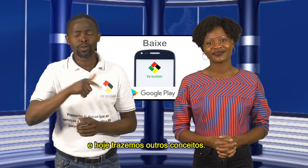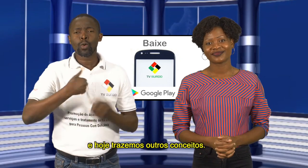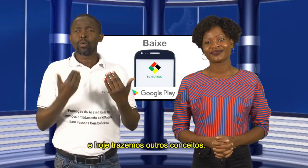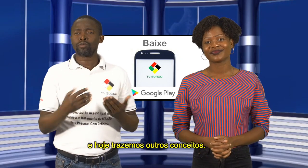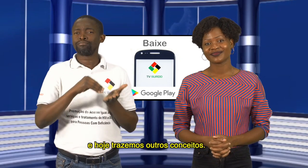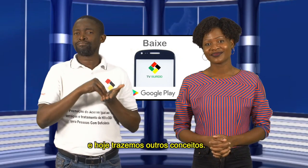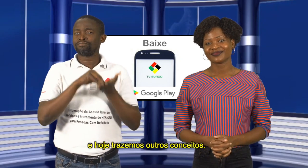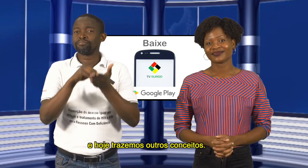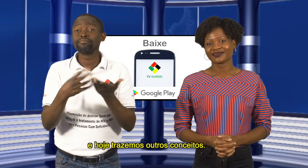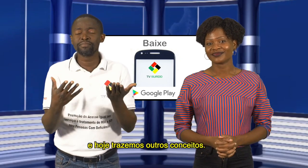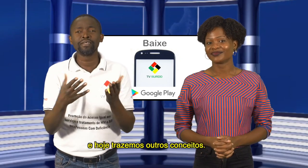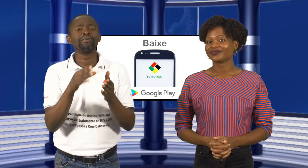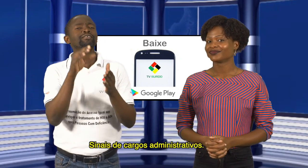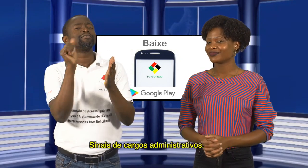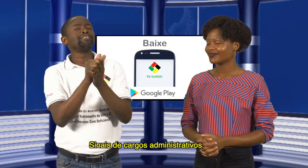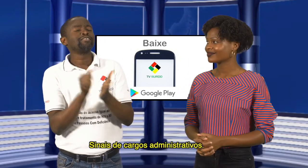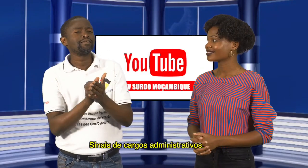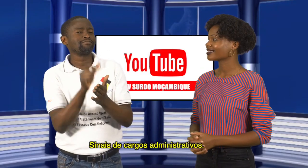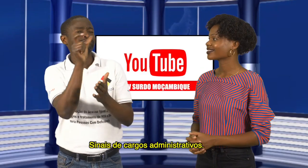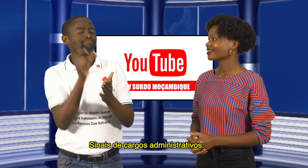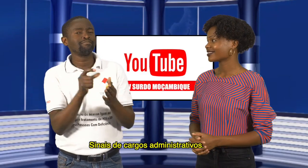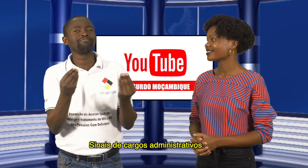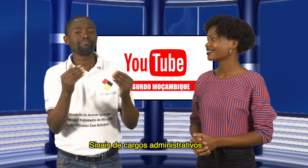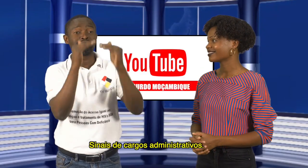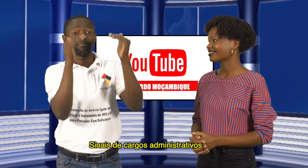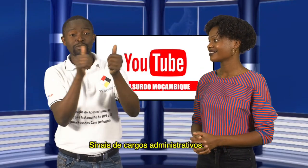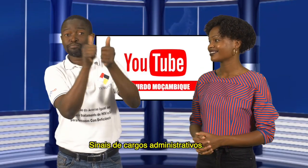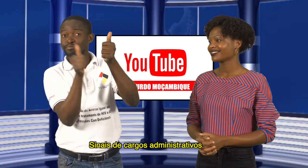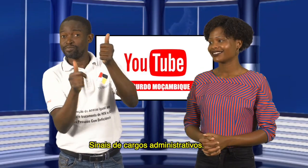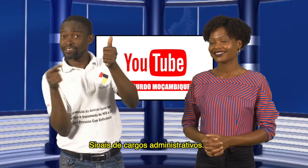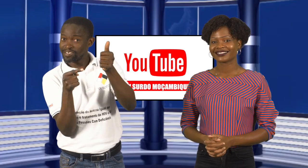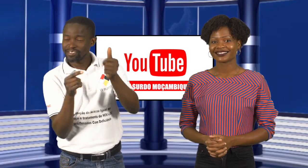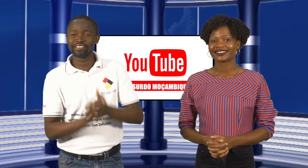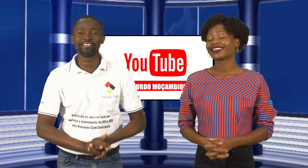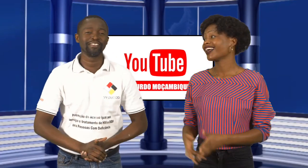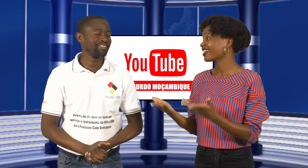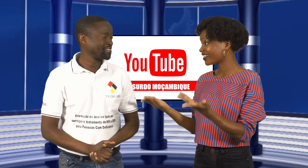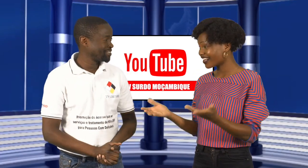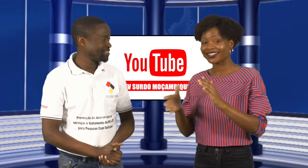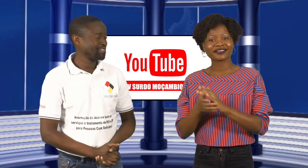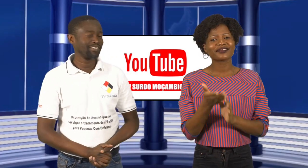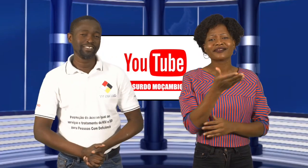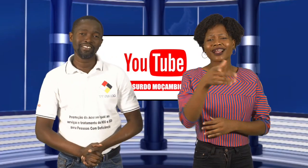E hoje, trazemos outros conceitos. Sinais de cargos administrativos.